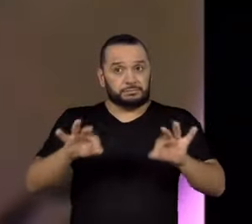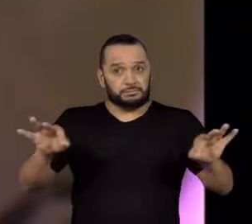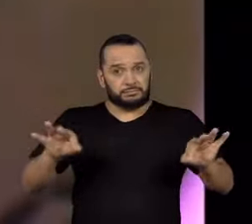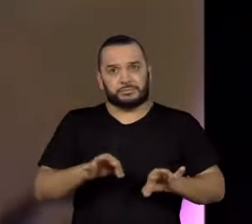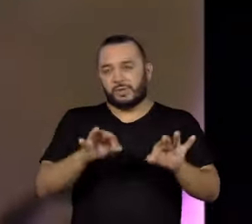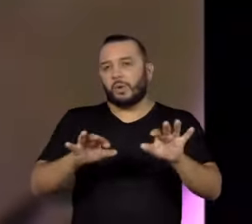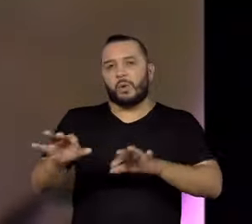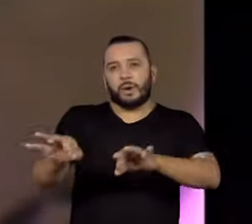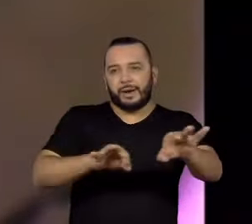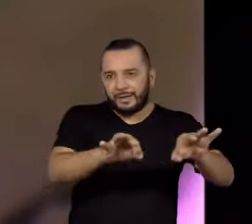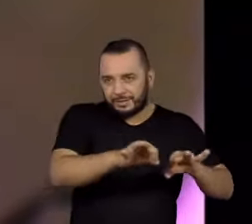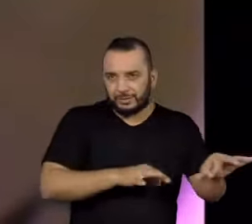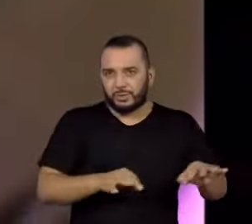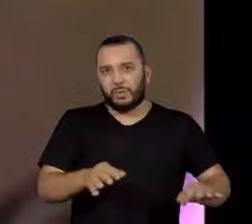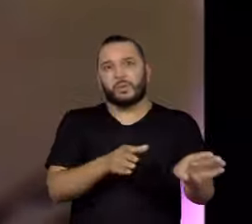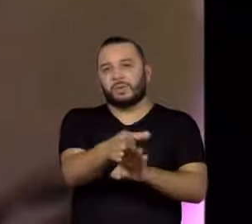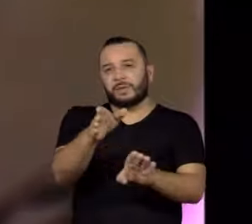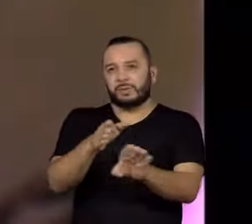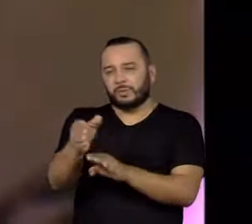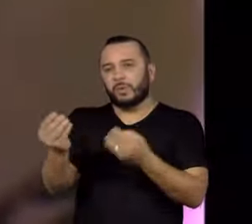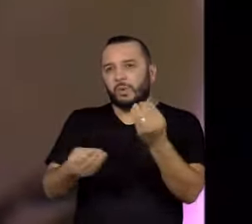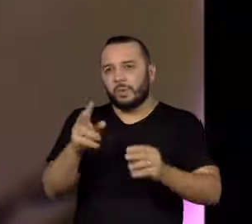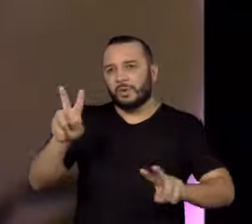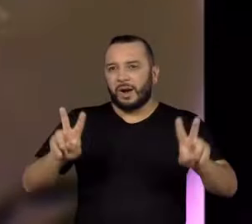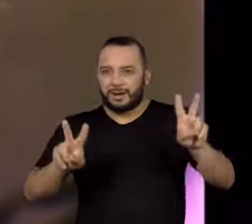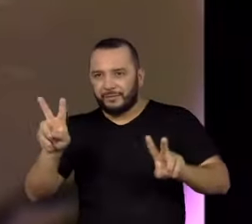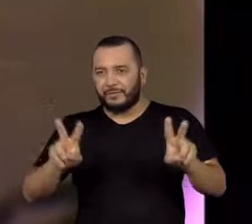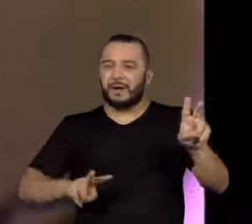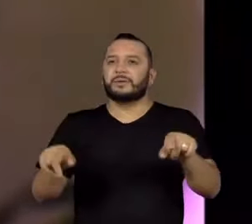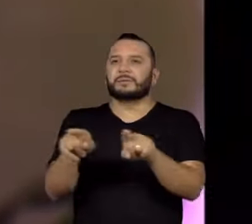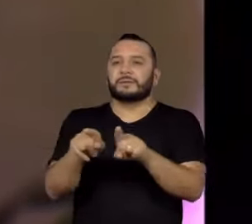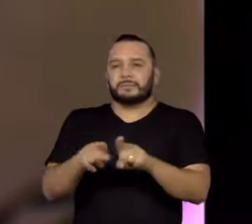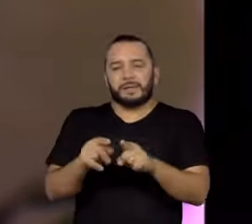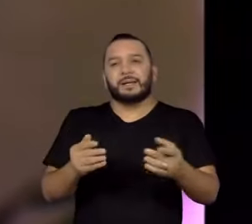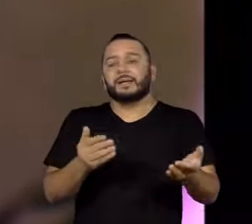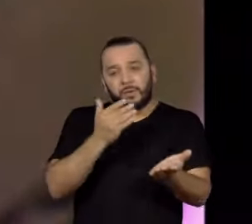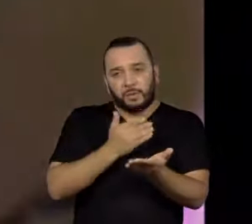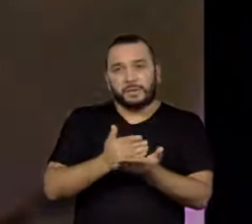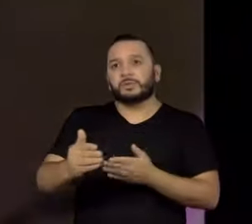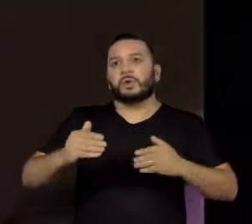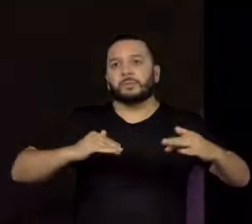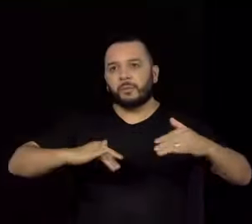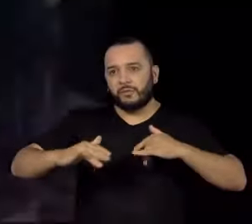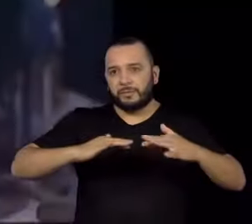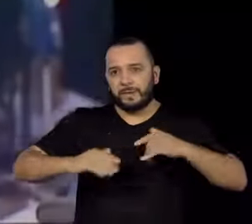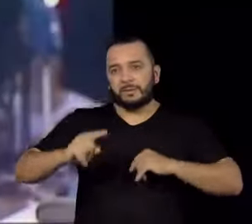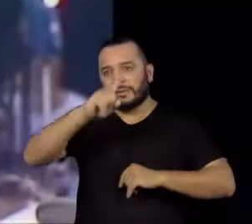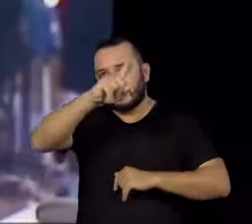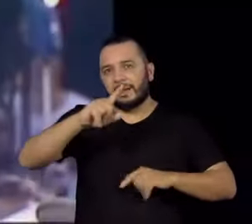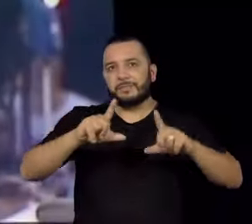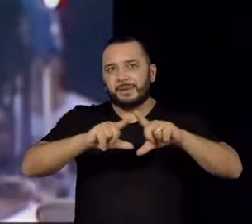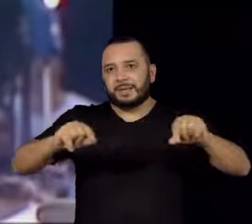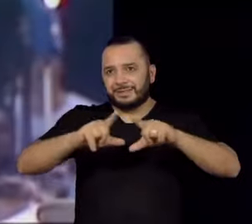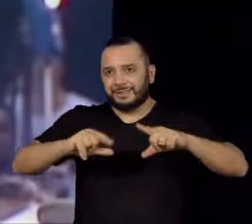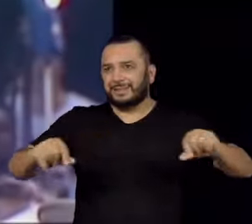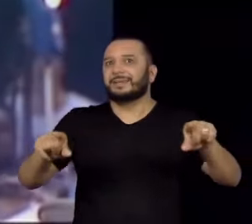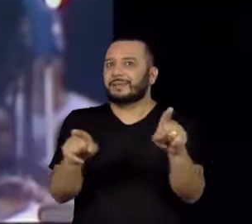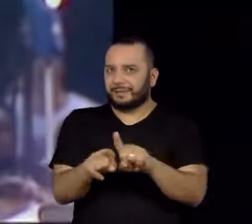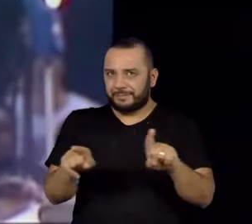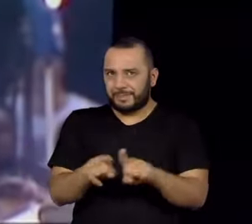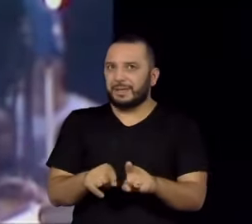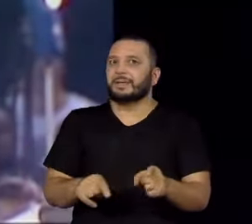o movimento, orientou o carnaval e inaugurou o monumento no Planalto Central do país. Viva a palhoça, sa, sa,